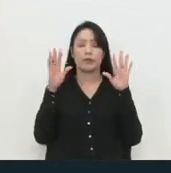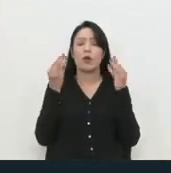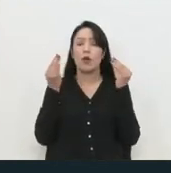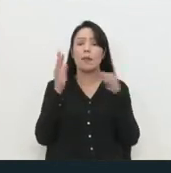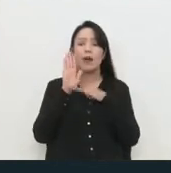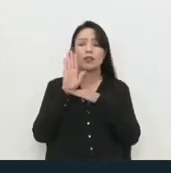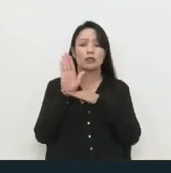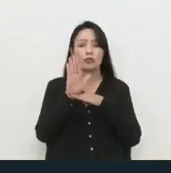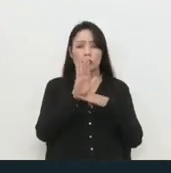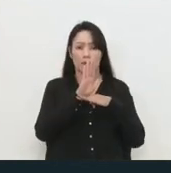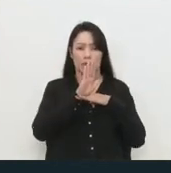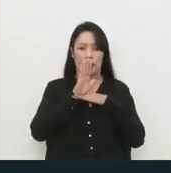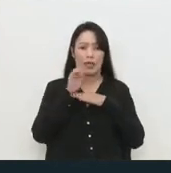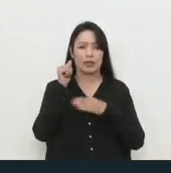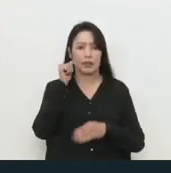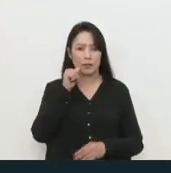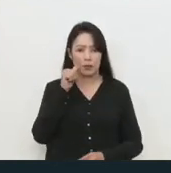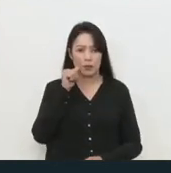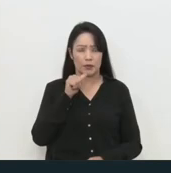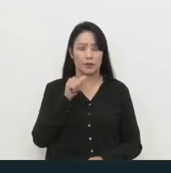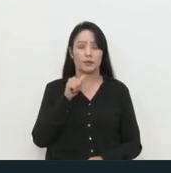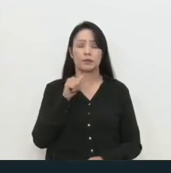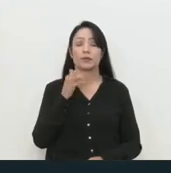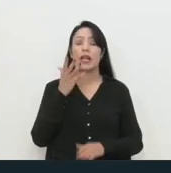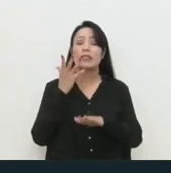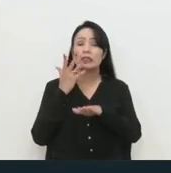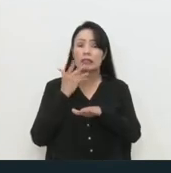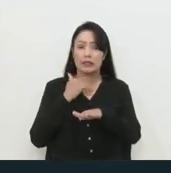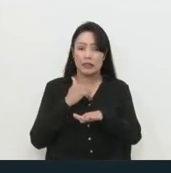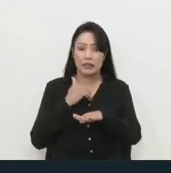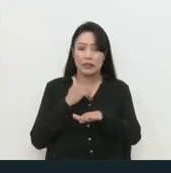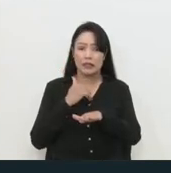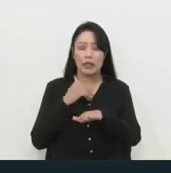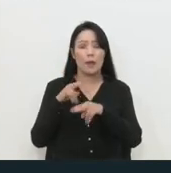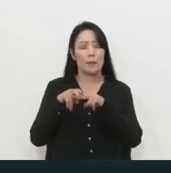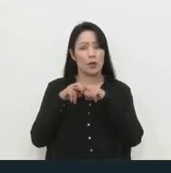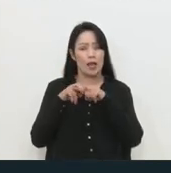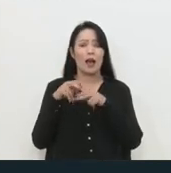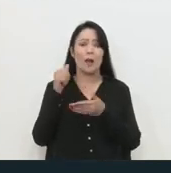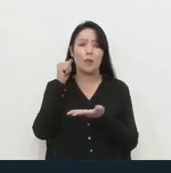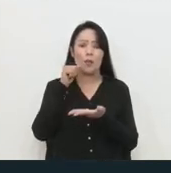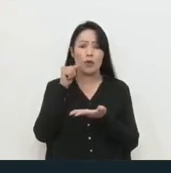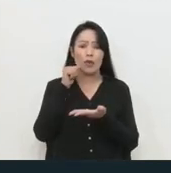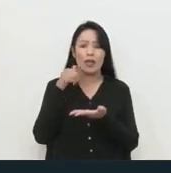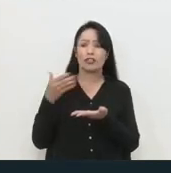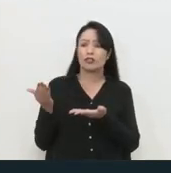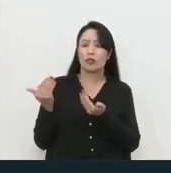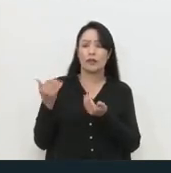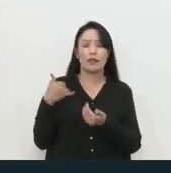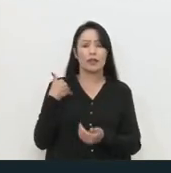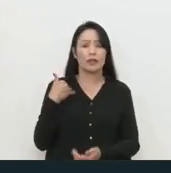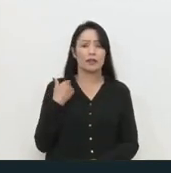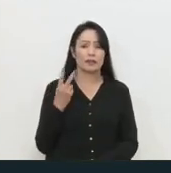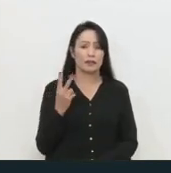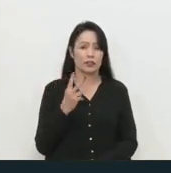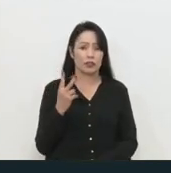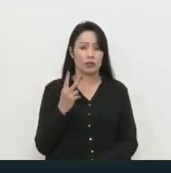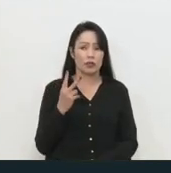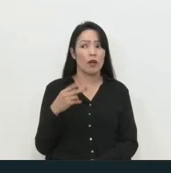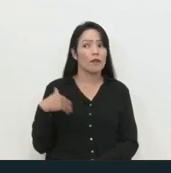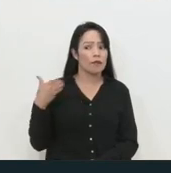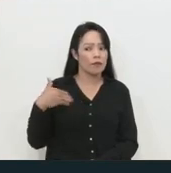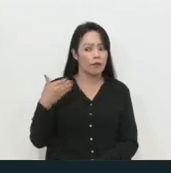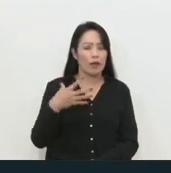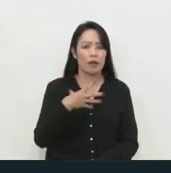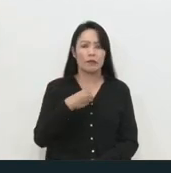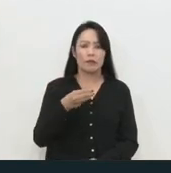mulheres como nós podemos ajudar essas crianças porque uma mulher como essa de 22 anos de idade quantos filhos ela ainda não vai colocar